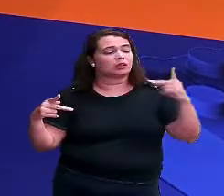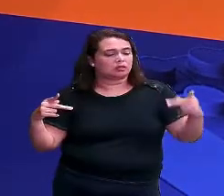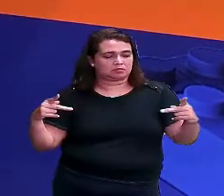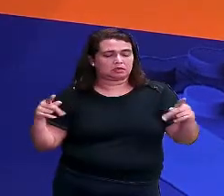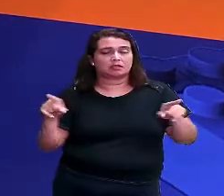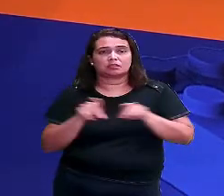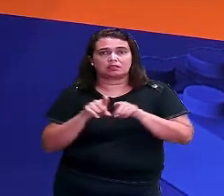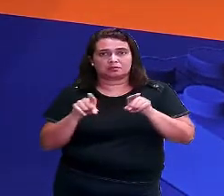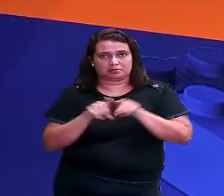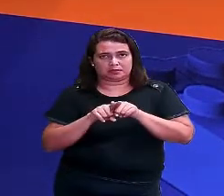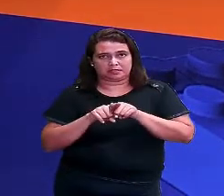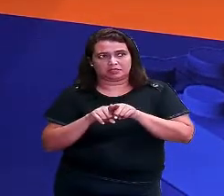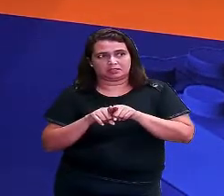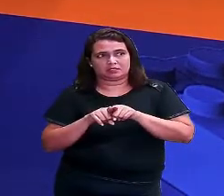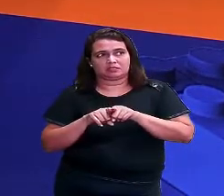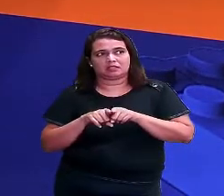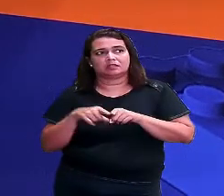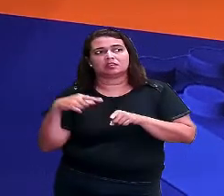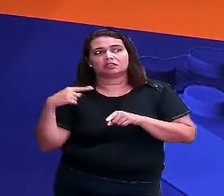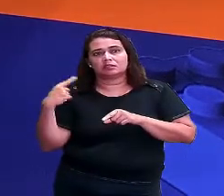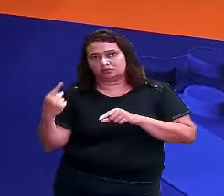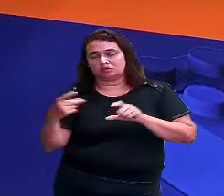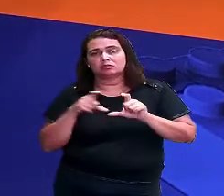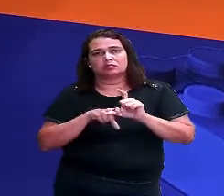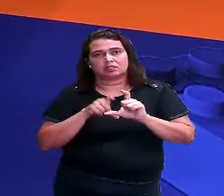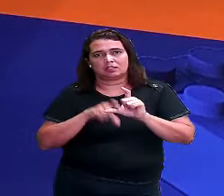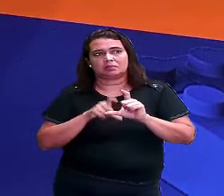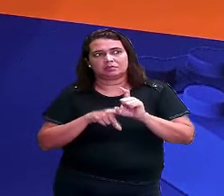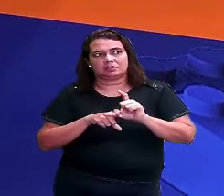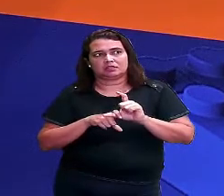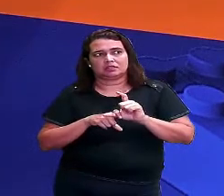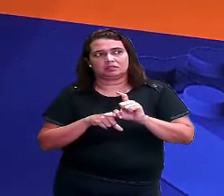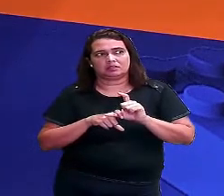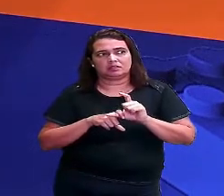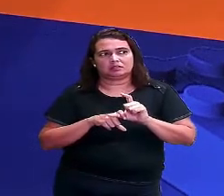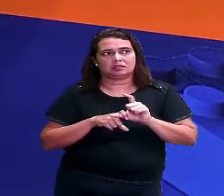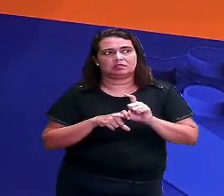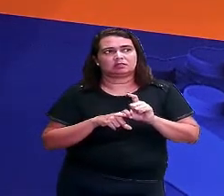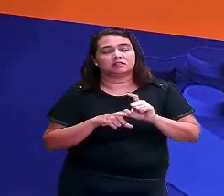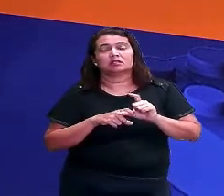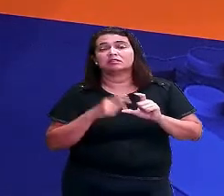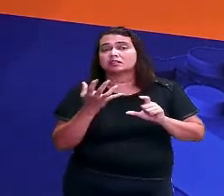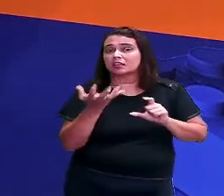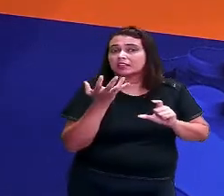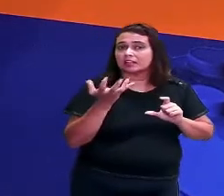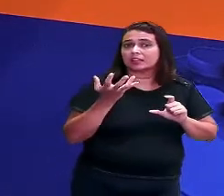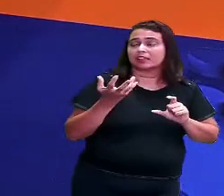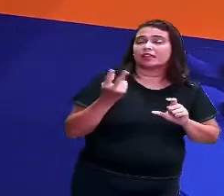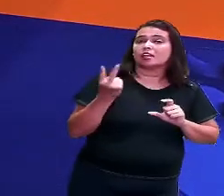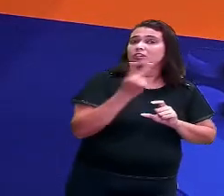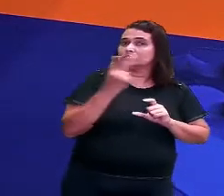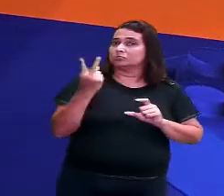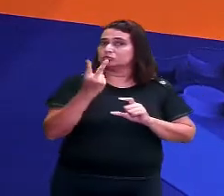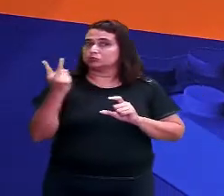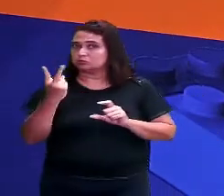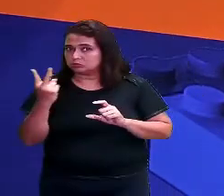também, tá certo? Um dependeria do outro, porque se eu quisesse os dois números